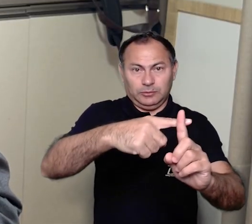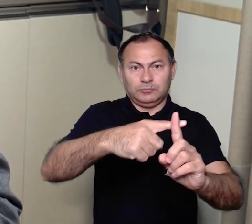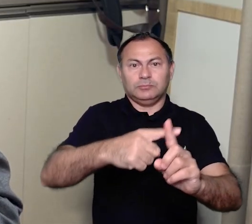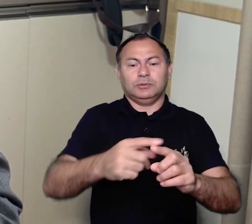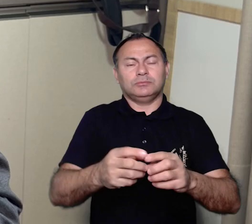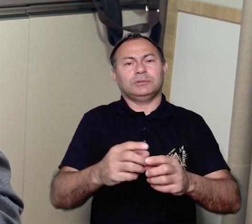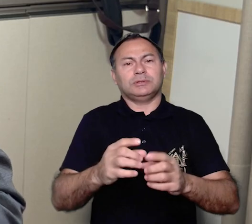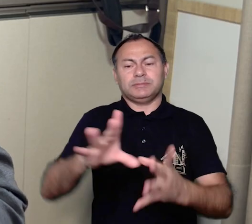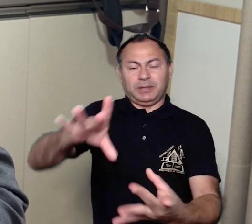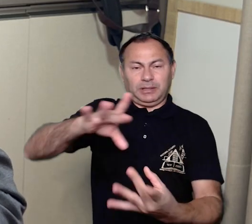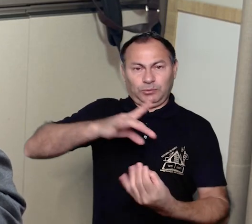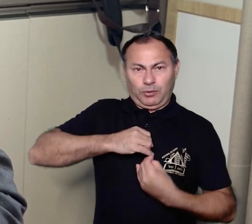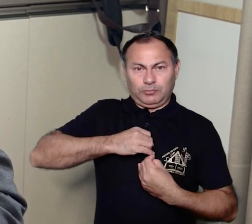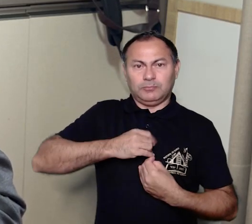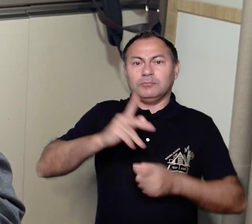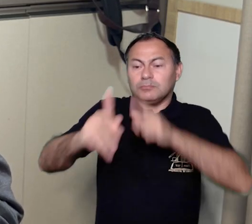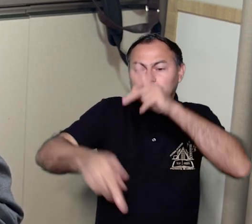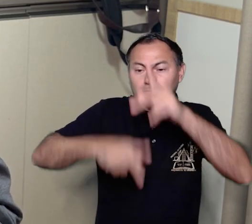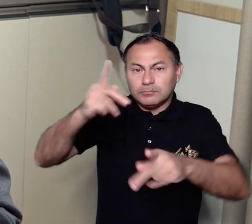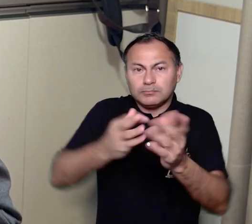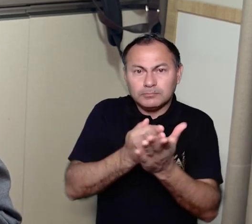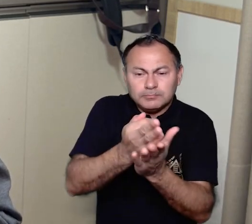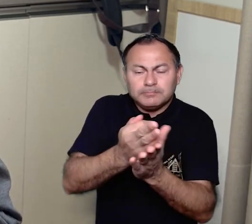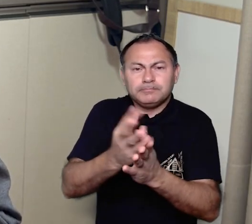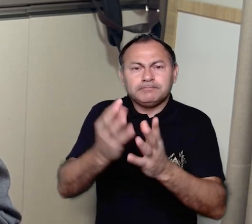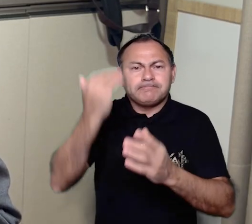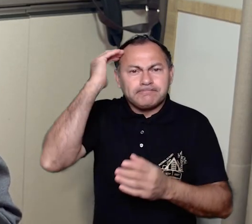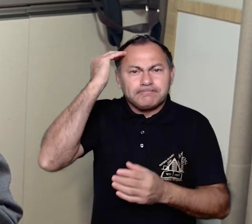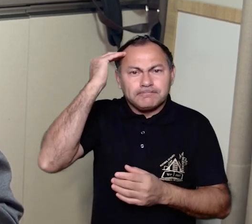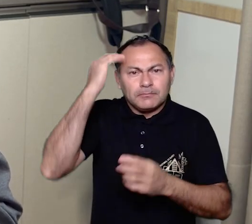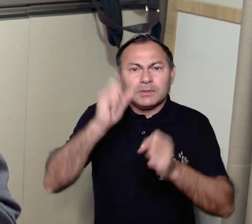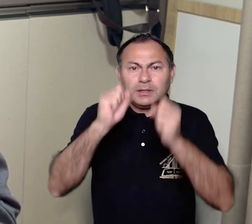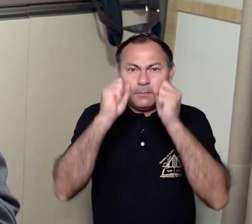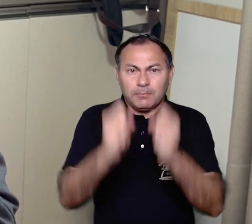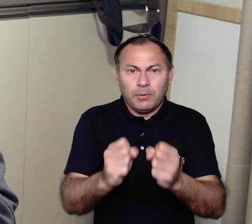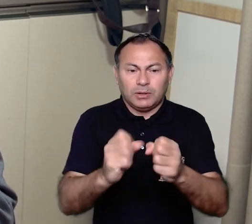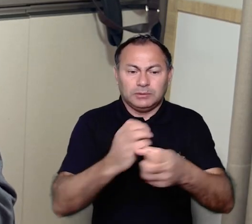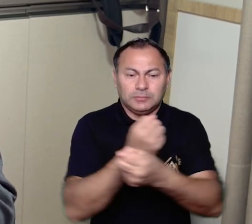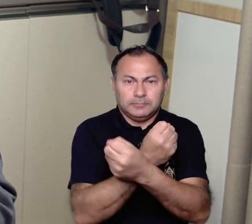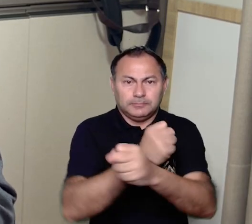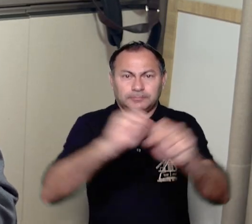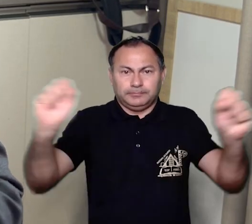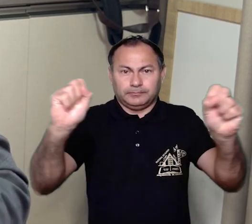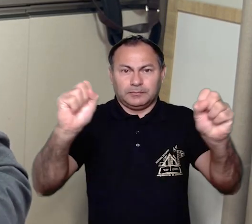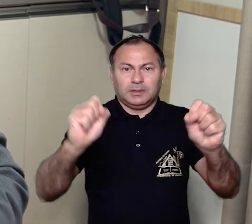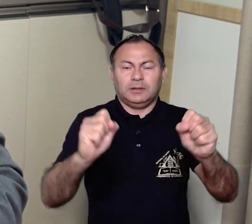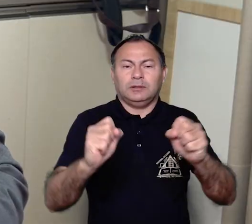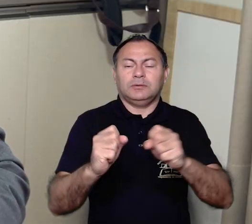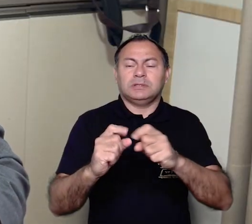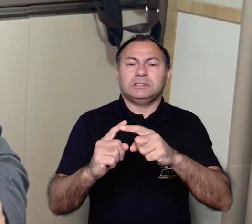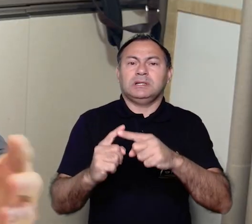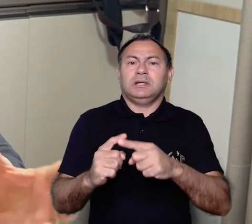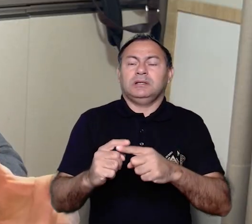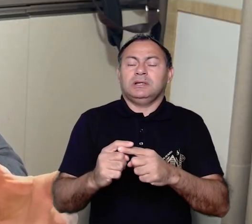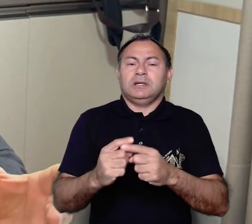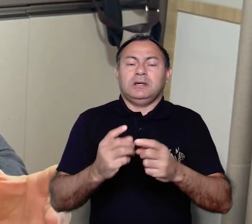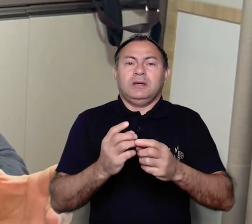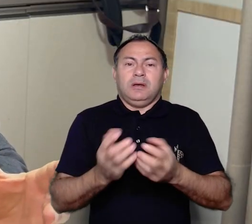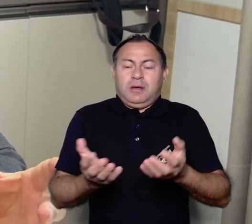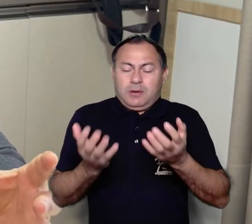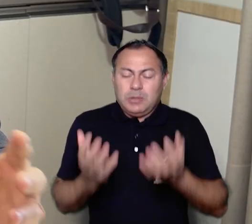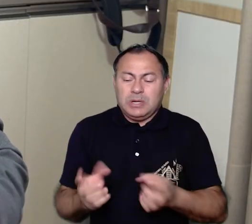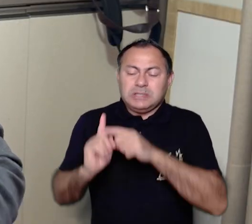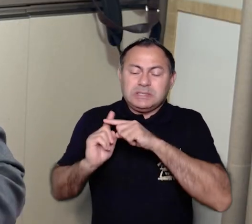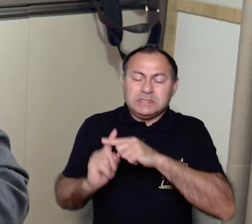os fiéis, resumindo as condições, podem libertar-se do peso do